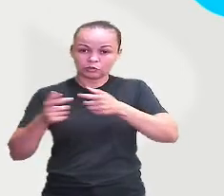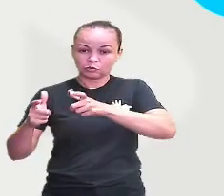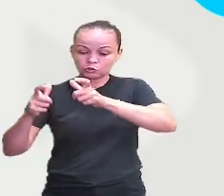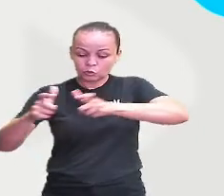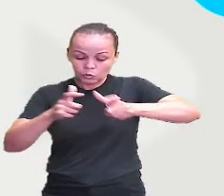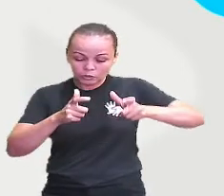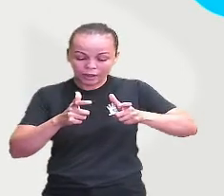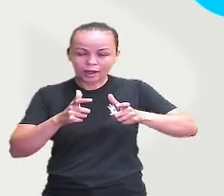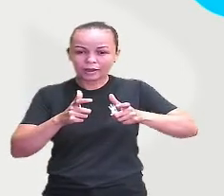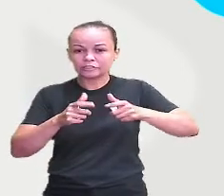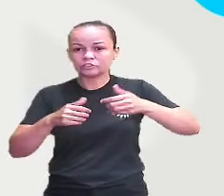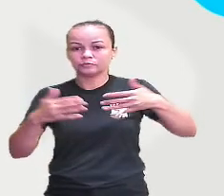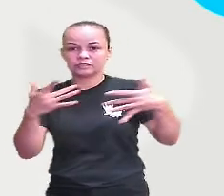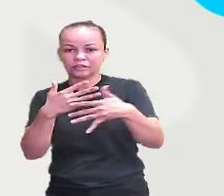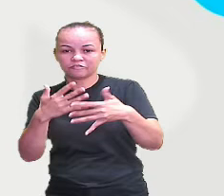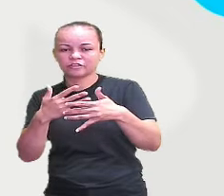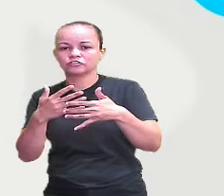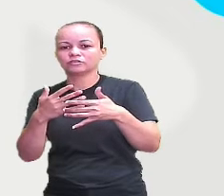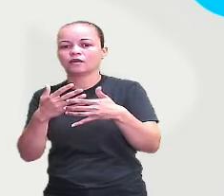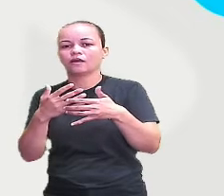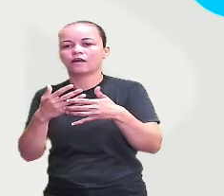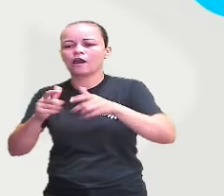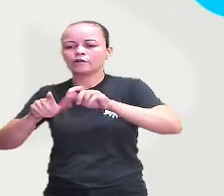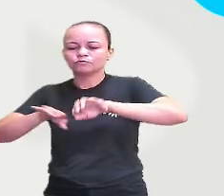ou de locais que